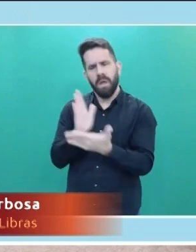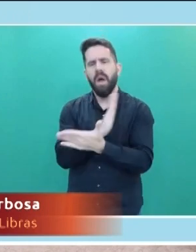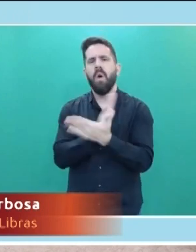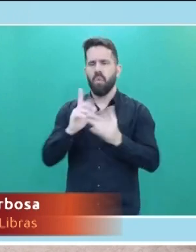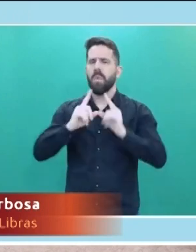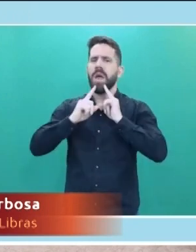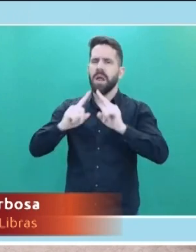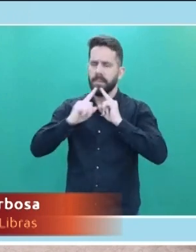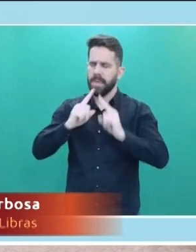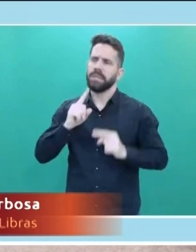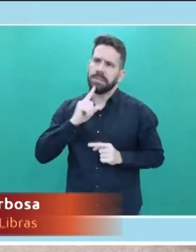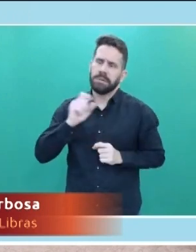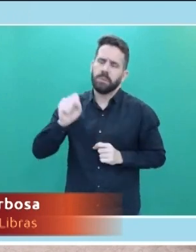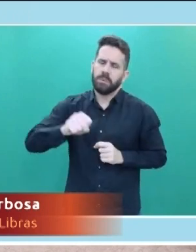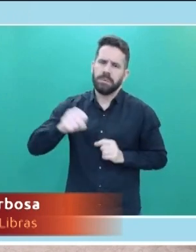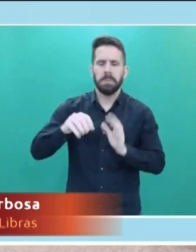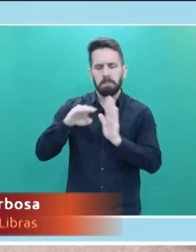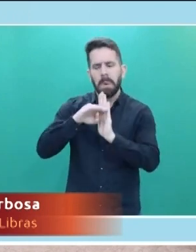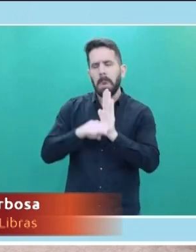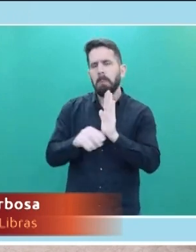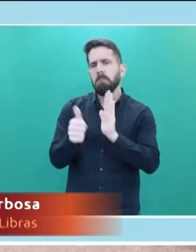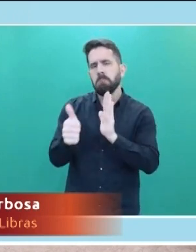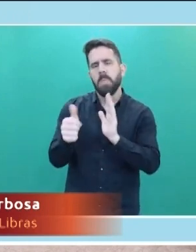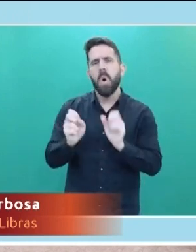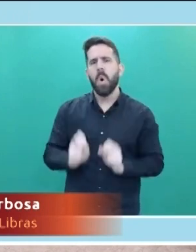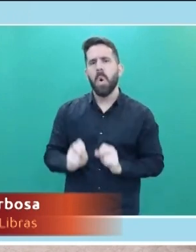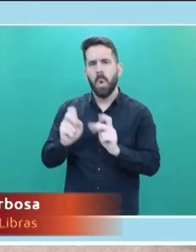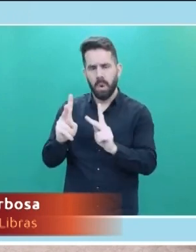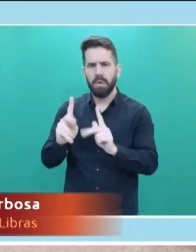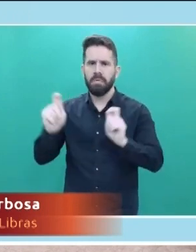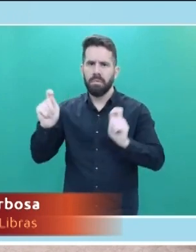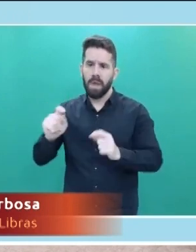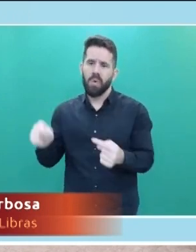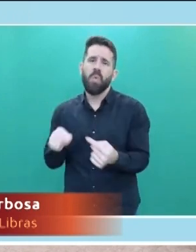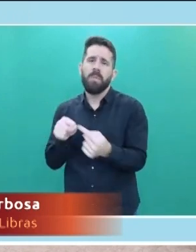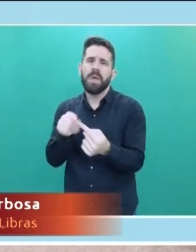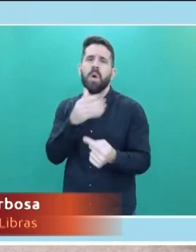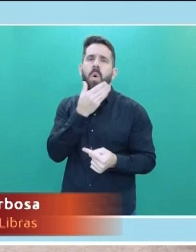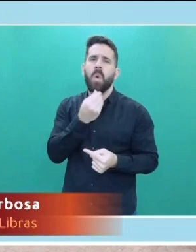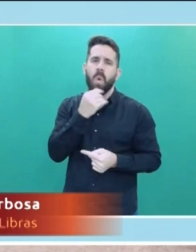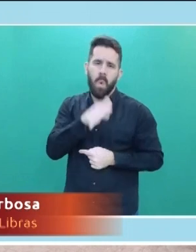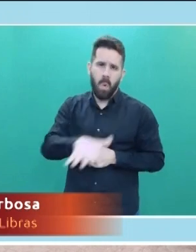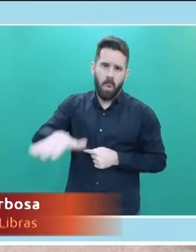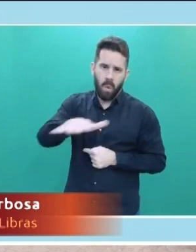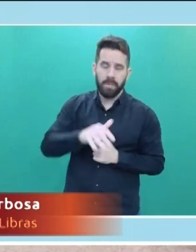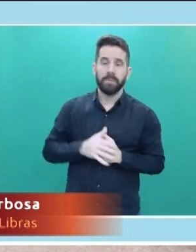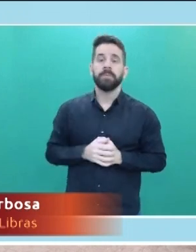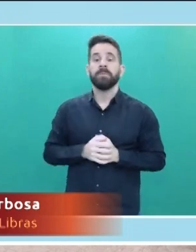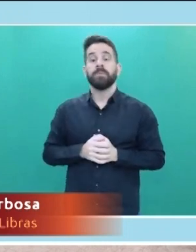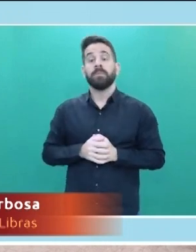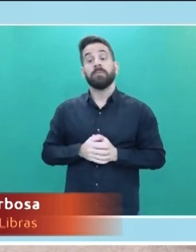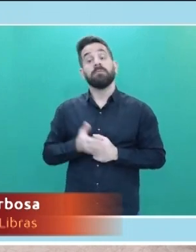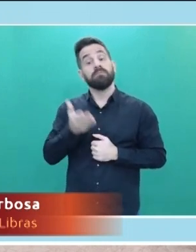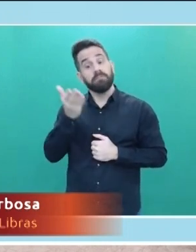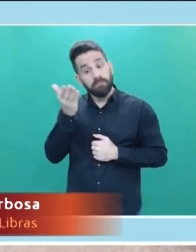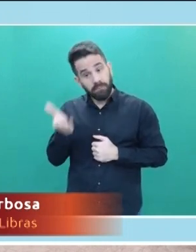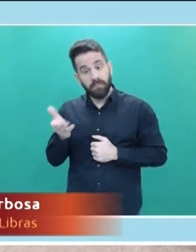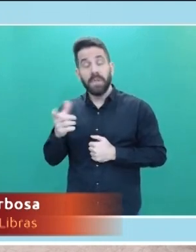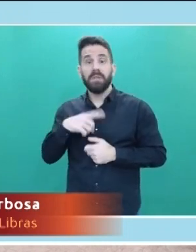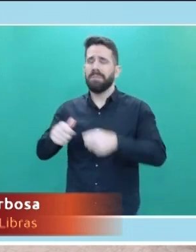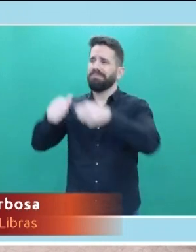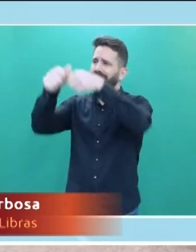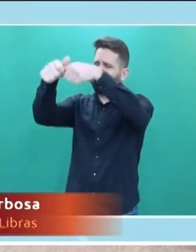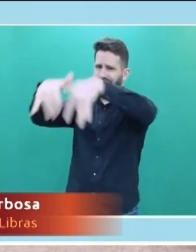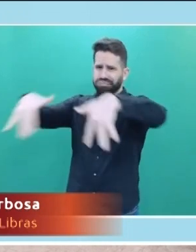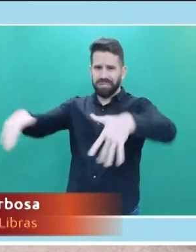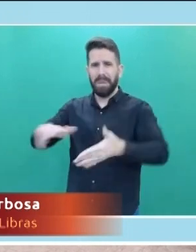eles propõem, né? Queixas ligadas ao universo masculino. Então, dentro dessa manosfera,